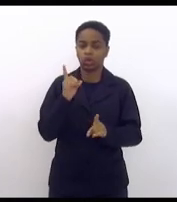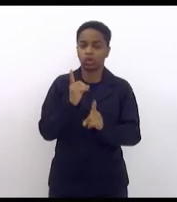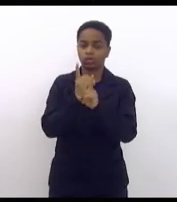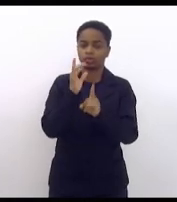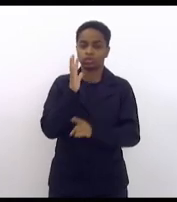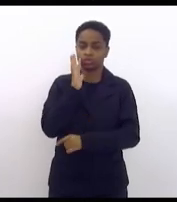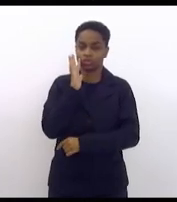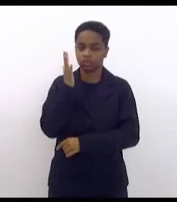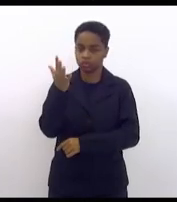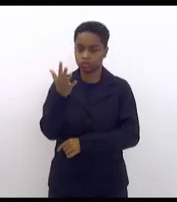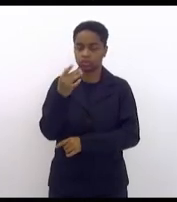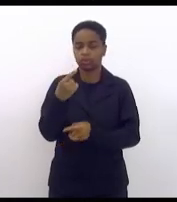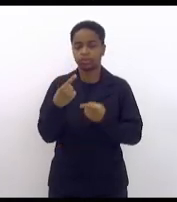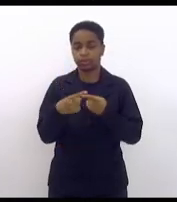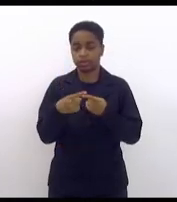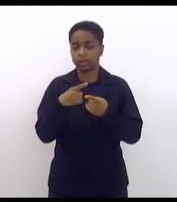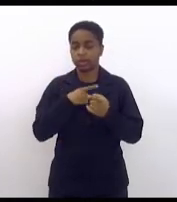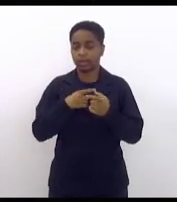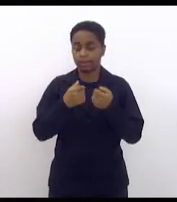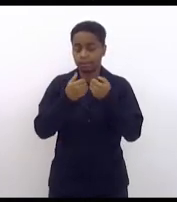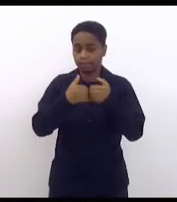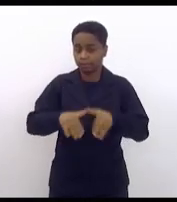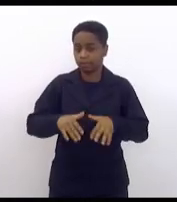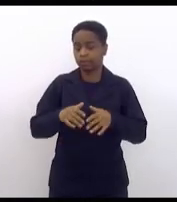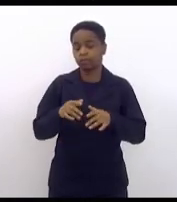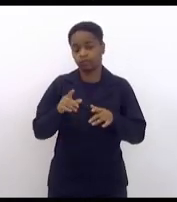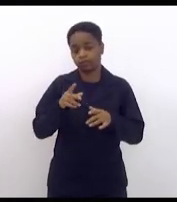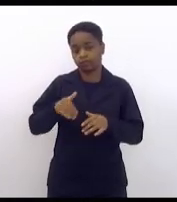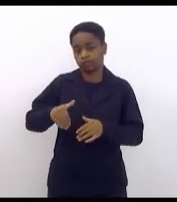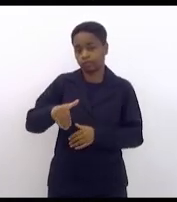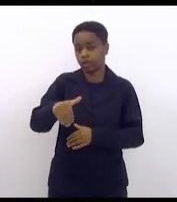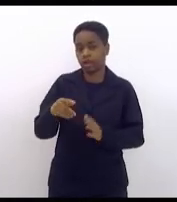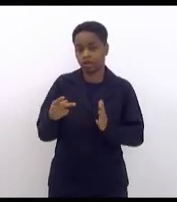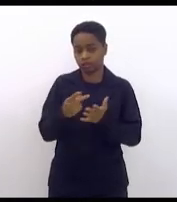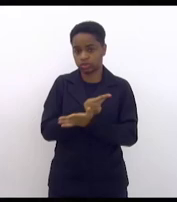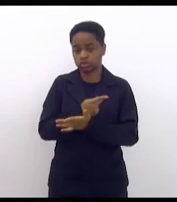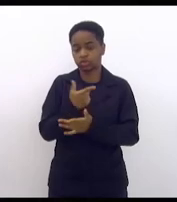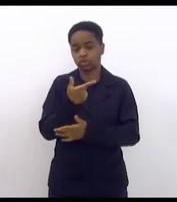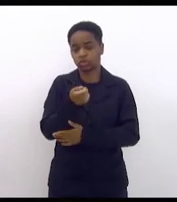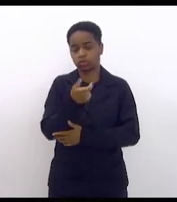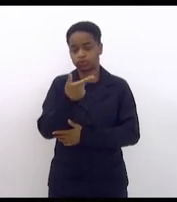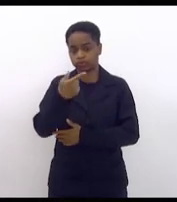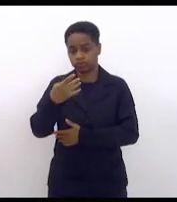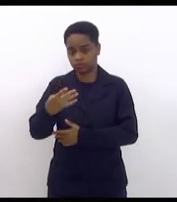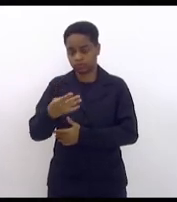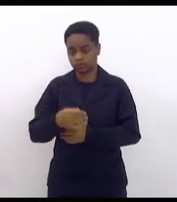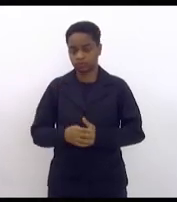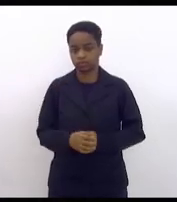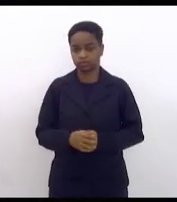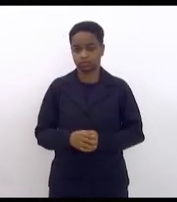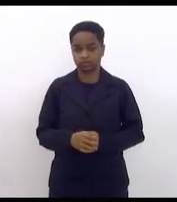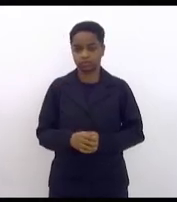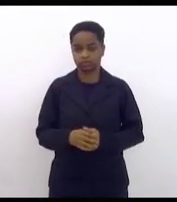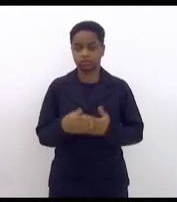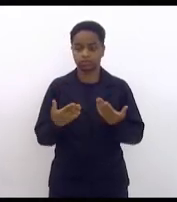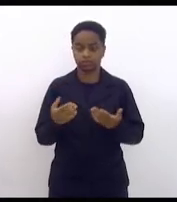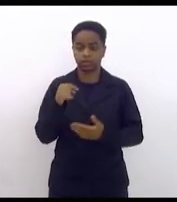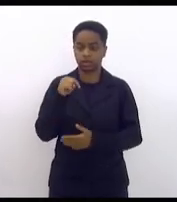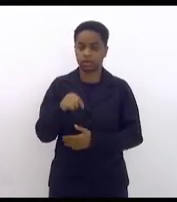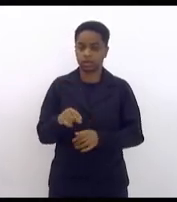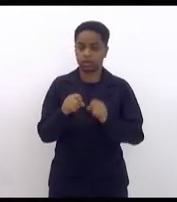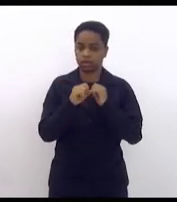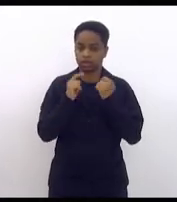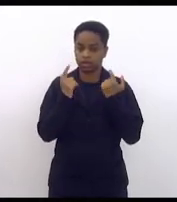que não está anunciada, ela está consagrada para o orçamento de 2024. Aqui no Parlamento, liderados